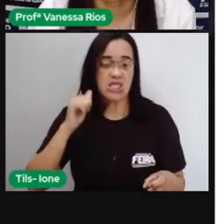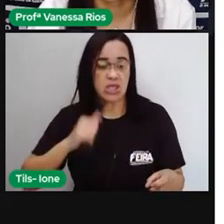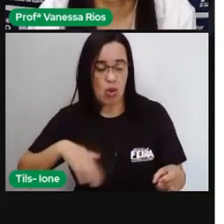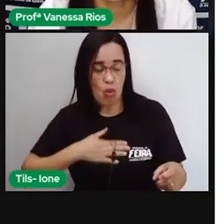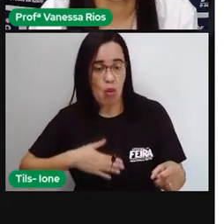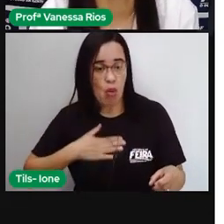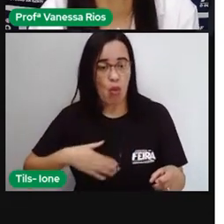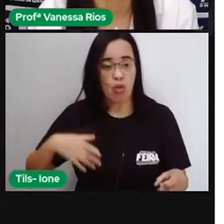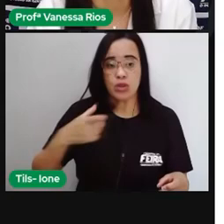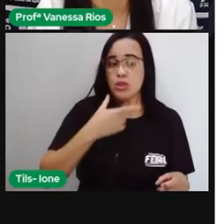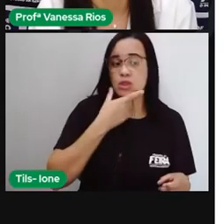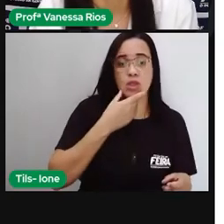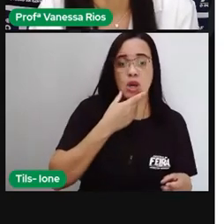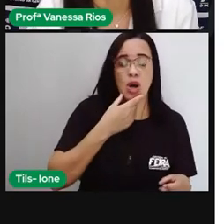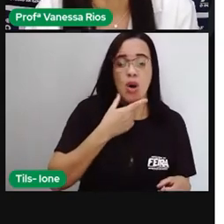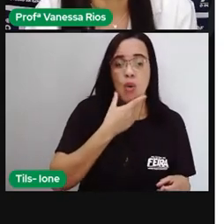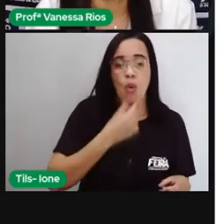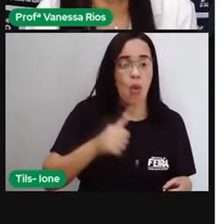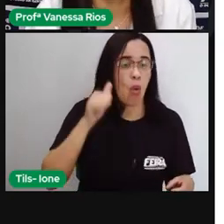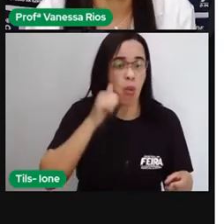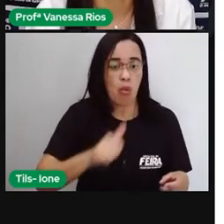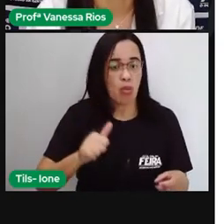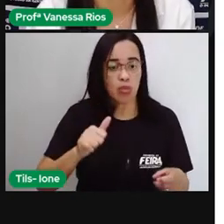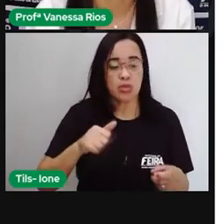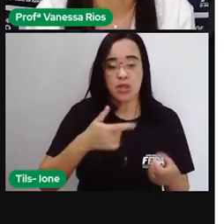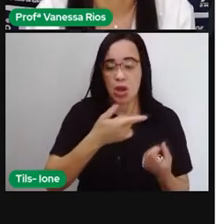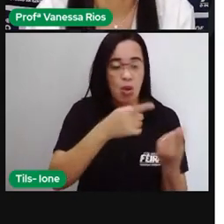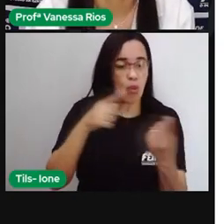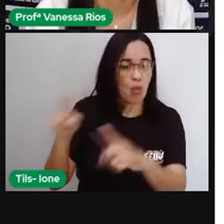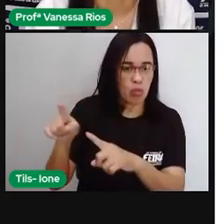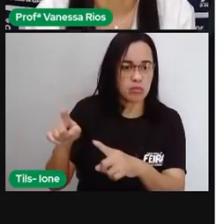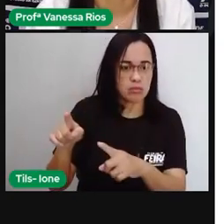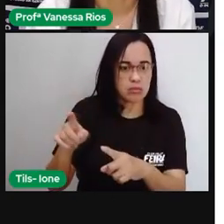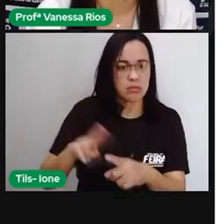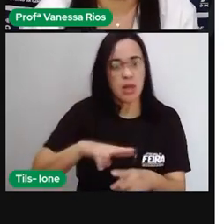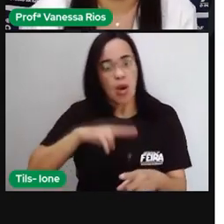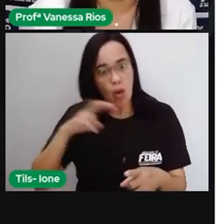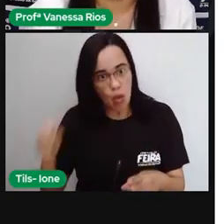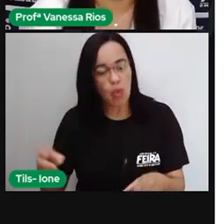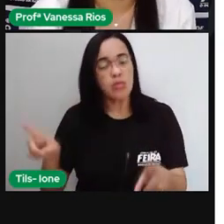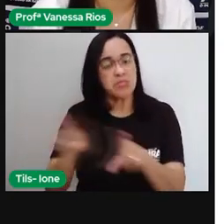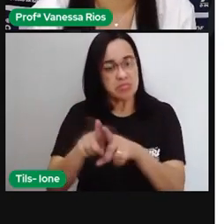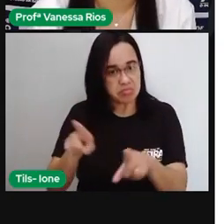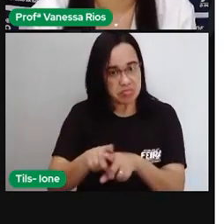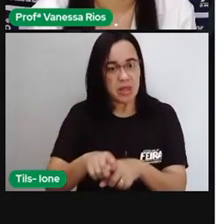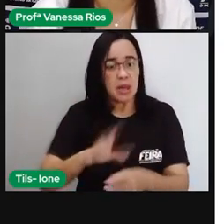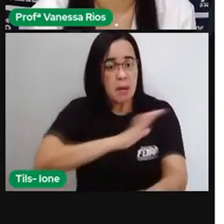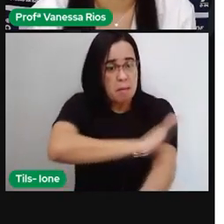algo ruim e errado sem nem saber, né, o que está de fato acontecendo.